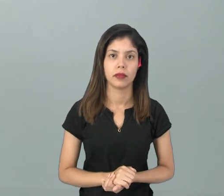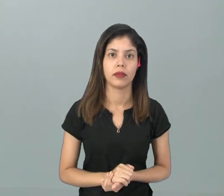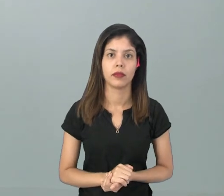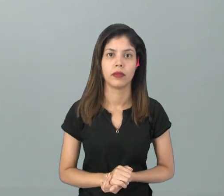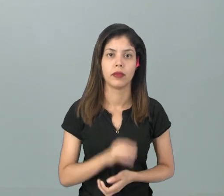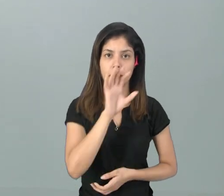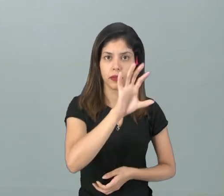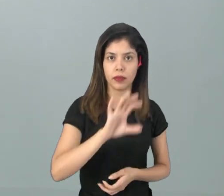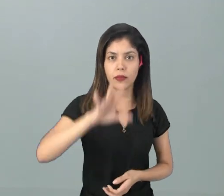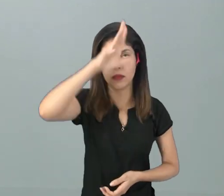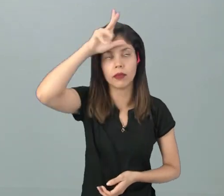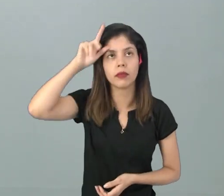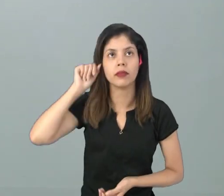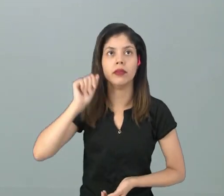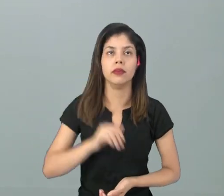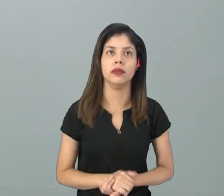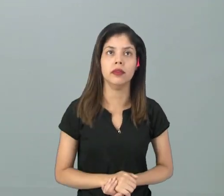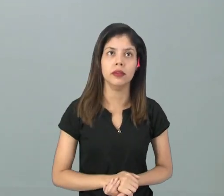região amazônica.